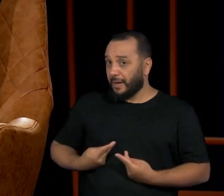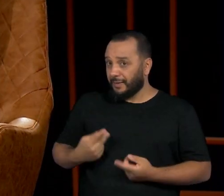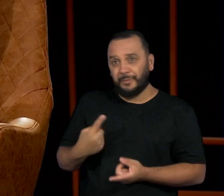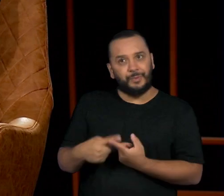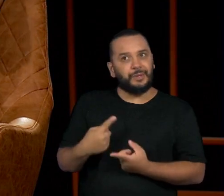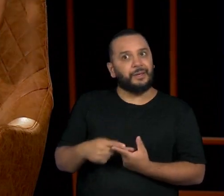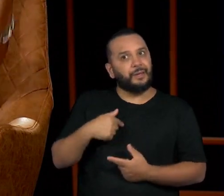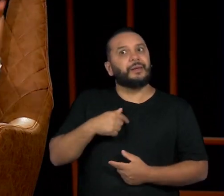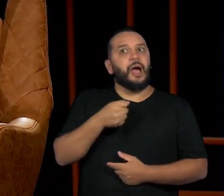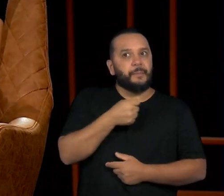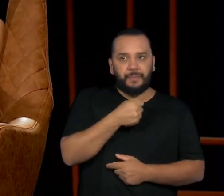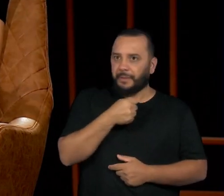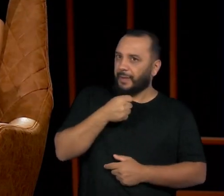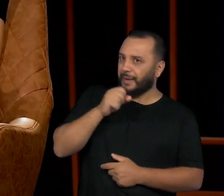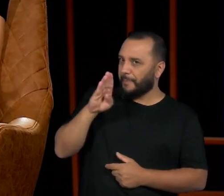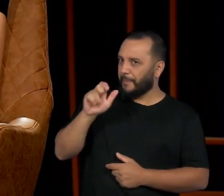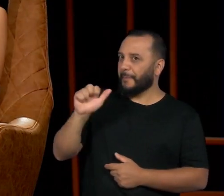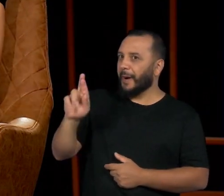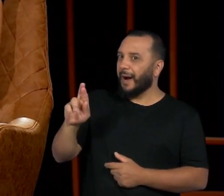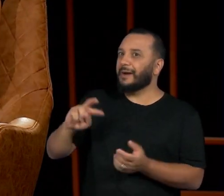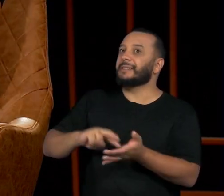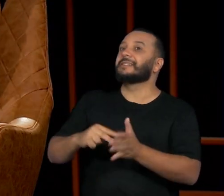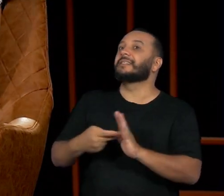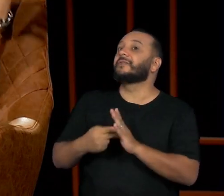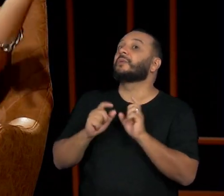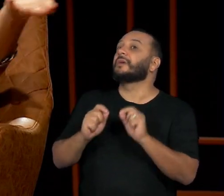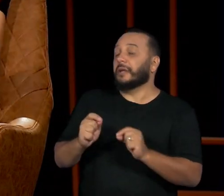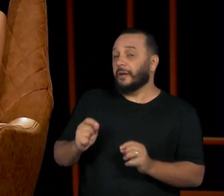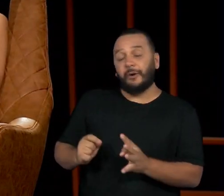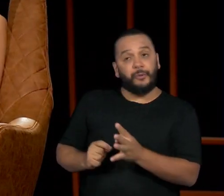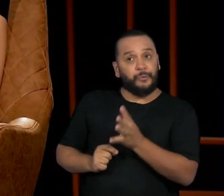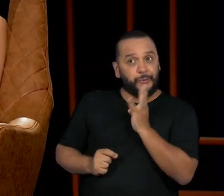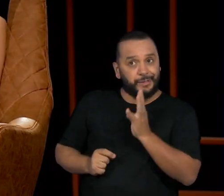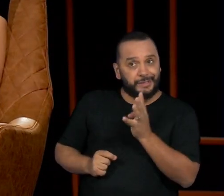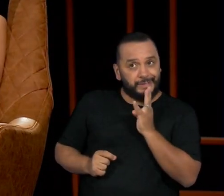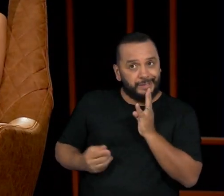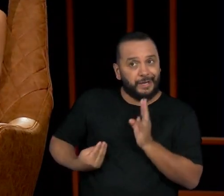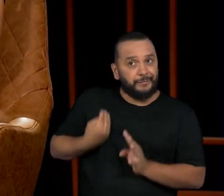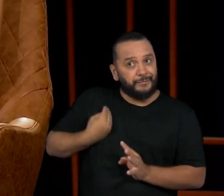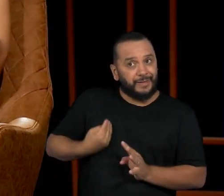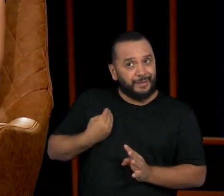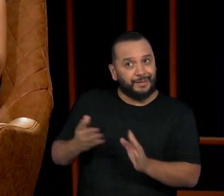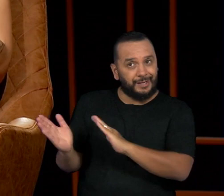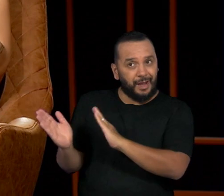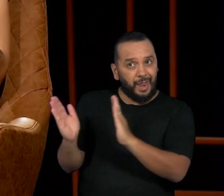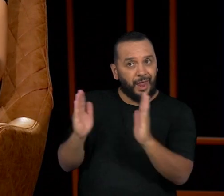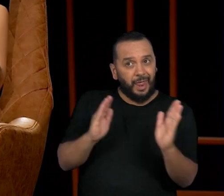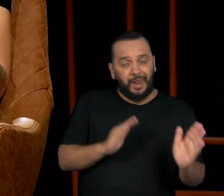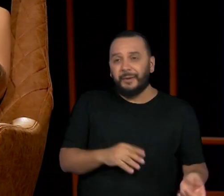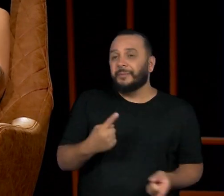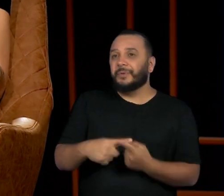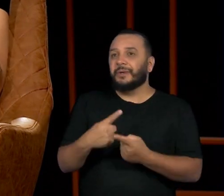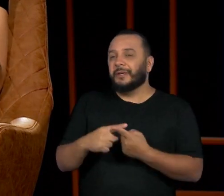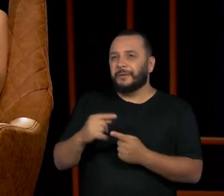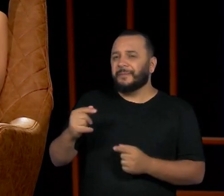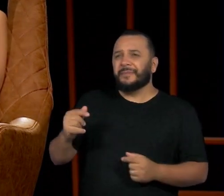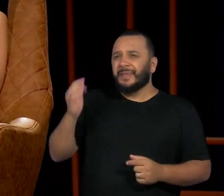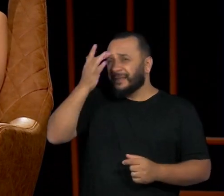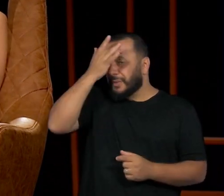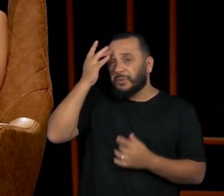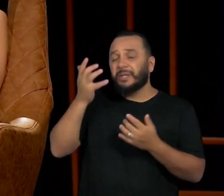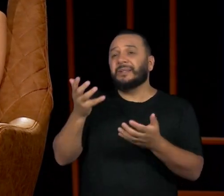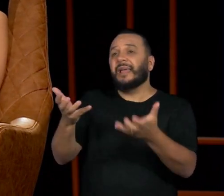bar é conhecer a vida, por um aspecto bem interessante, porque ninguém está ali para te ver cantar. Então, como